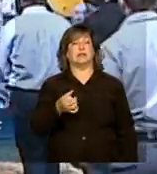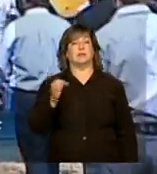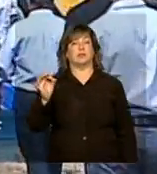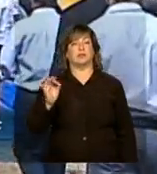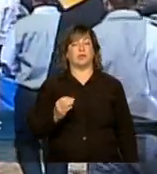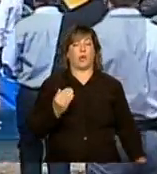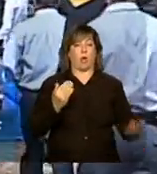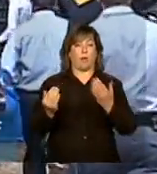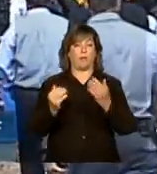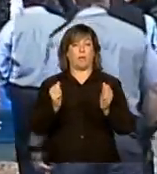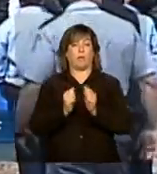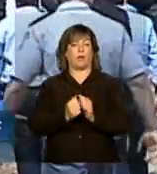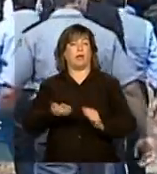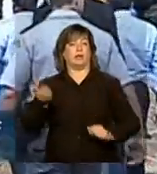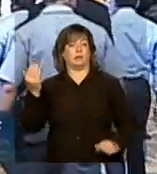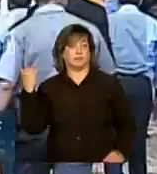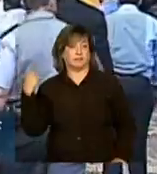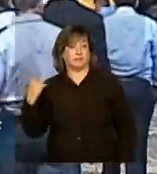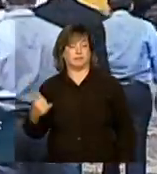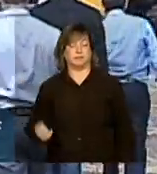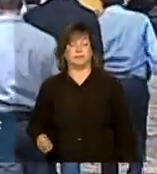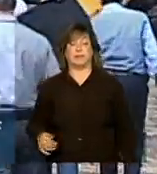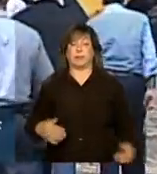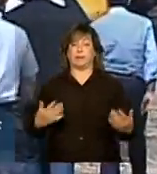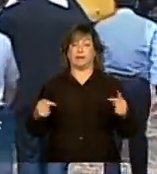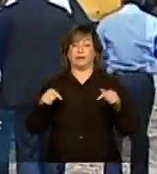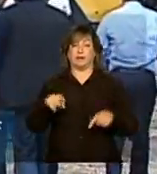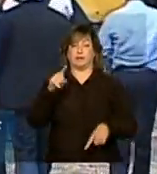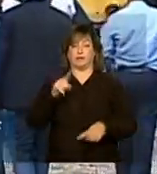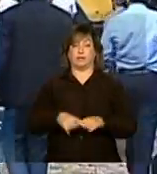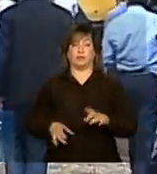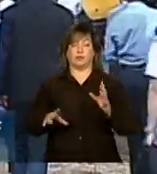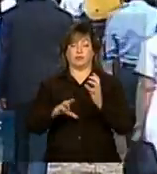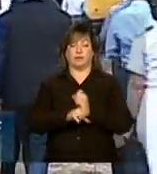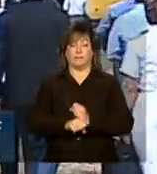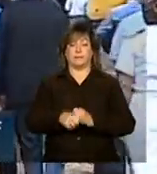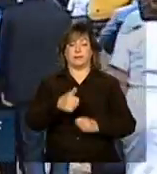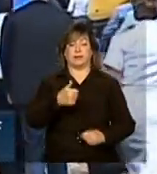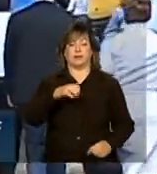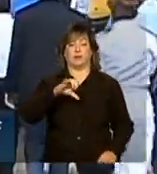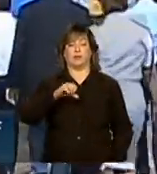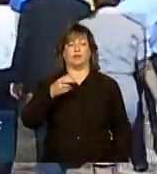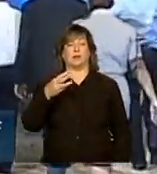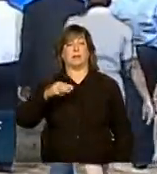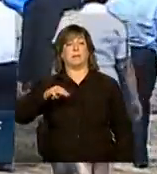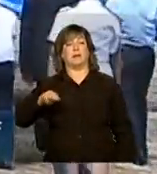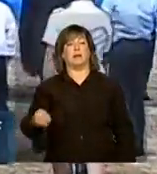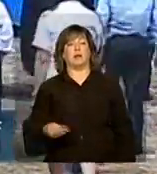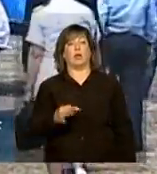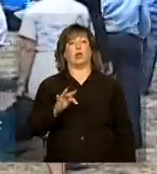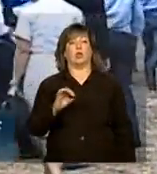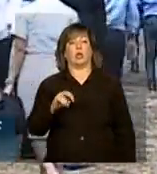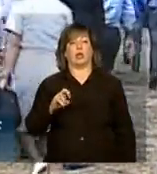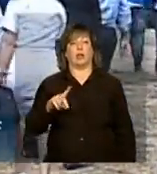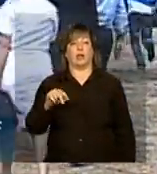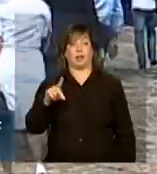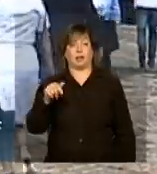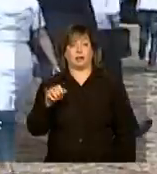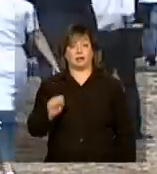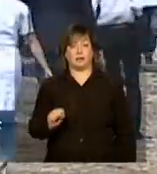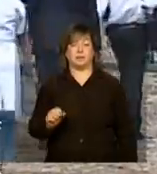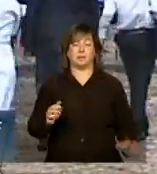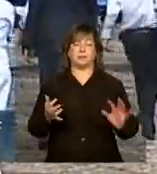a anterior então deste total de 193 milhões de toneladas